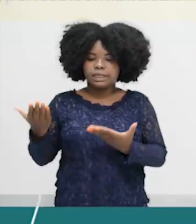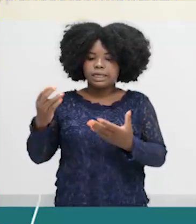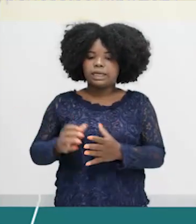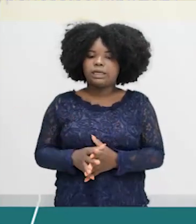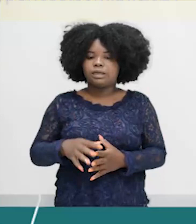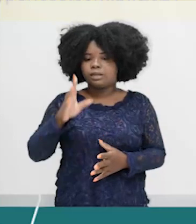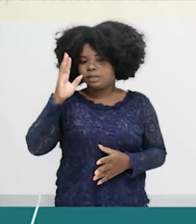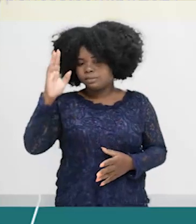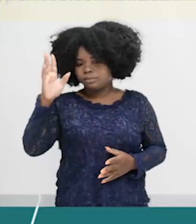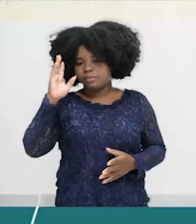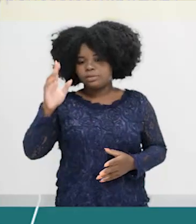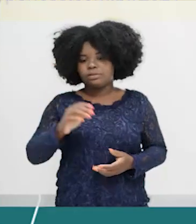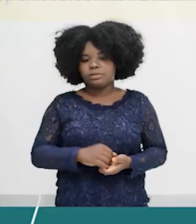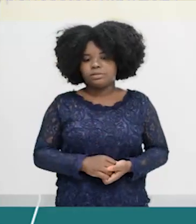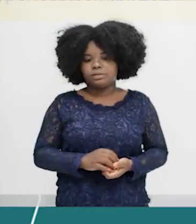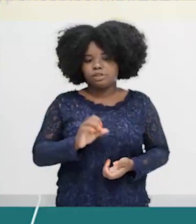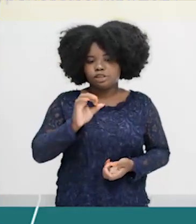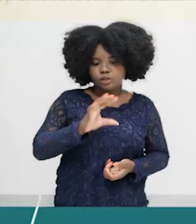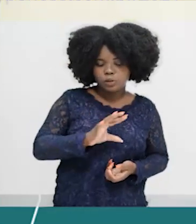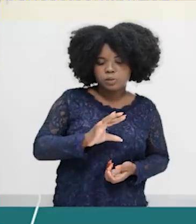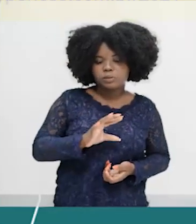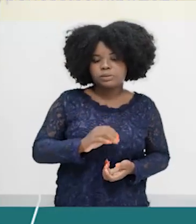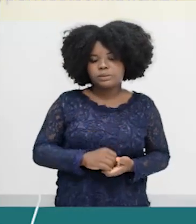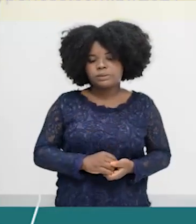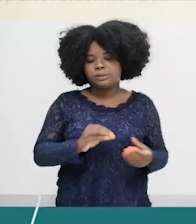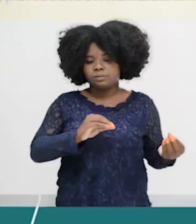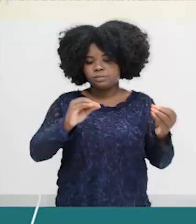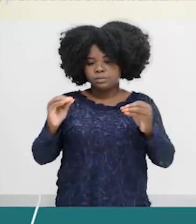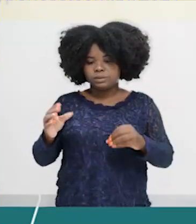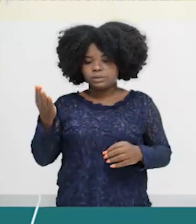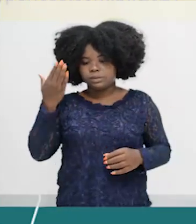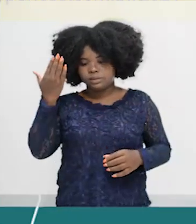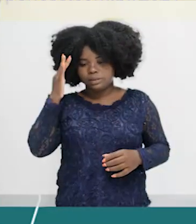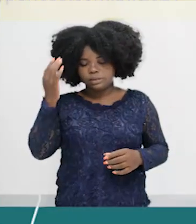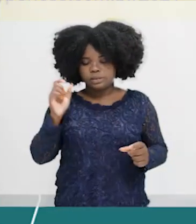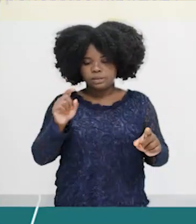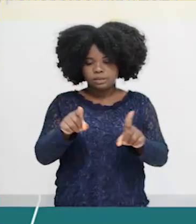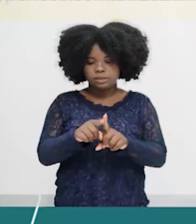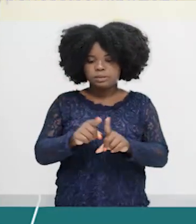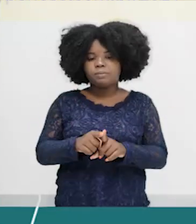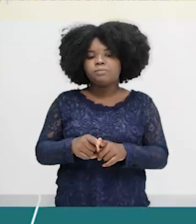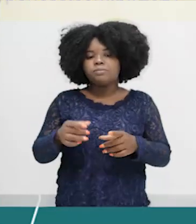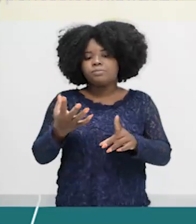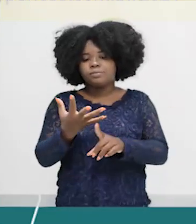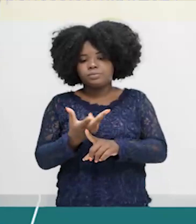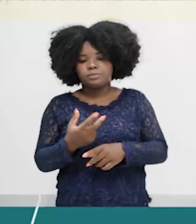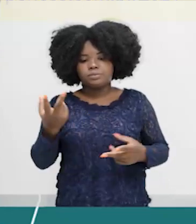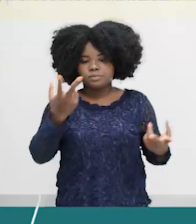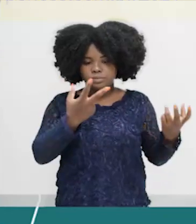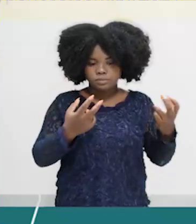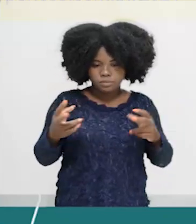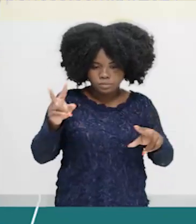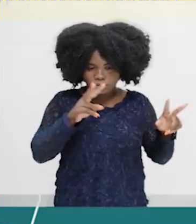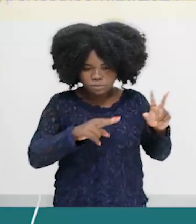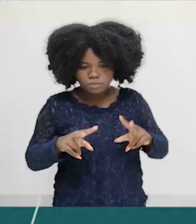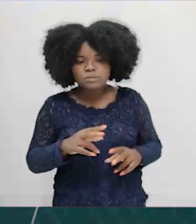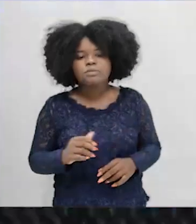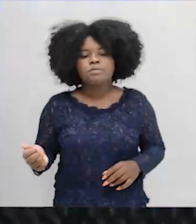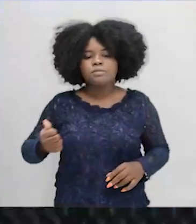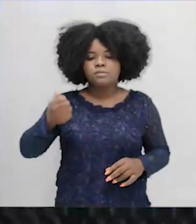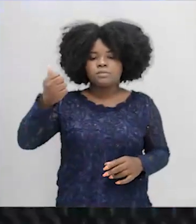cria essa situação não só de intervenções, vale a pena entender também com isso nas artes visuais, e é um quadrinho adulto. Estou colocando